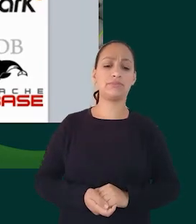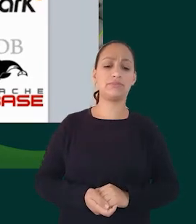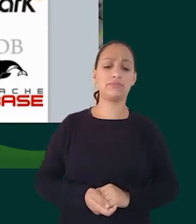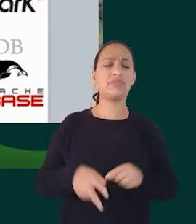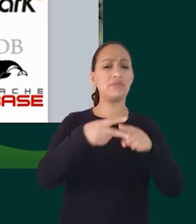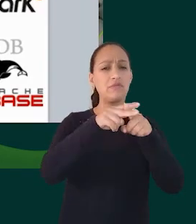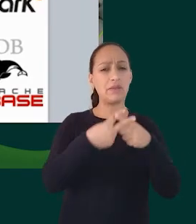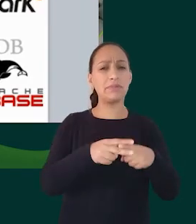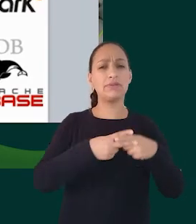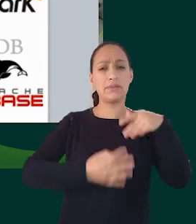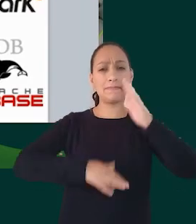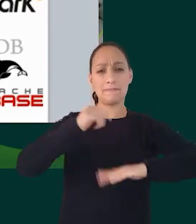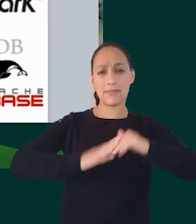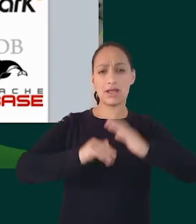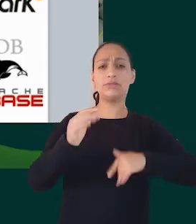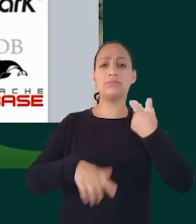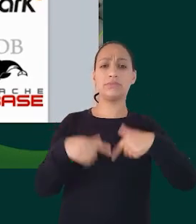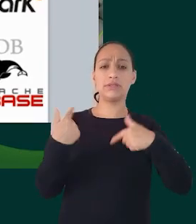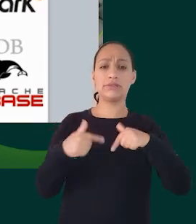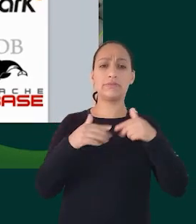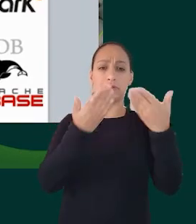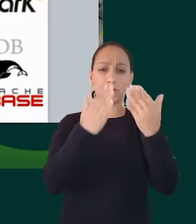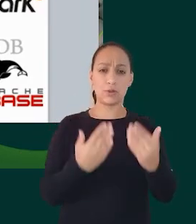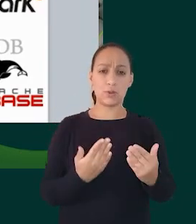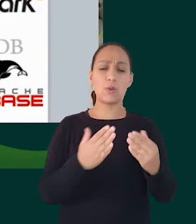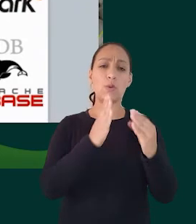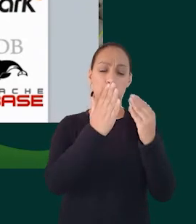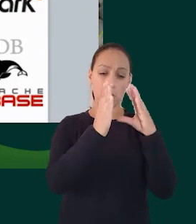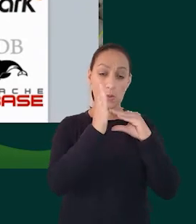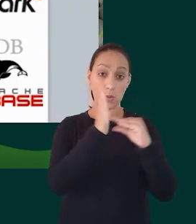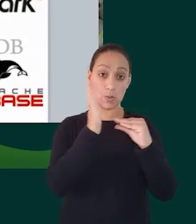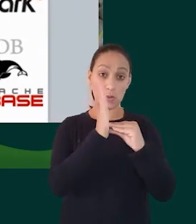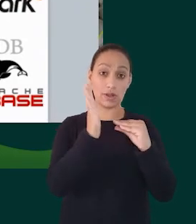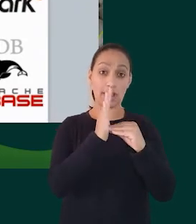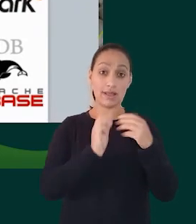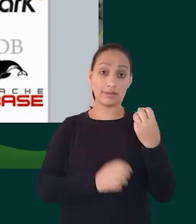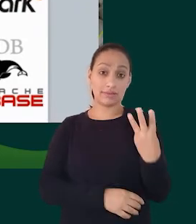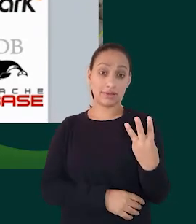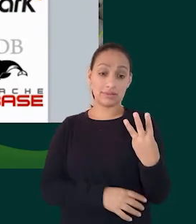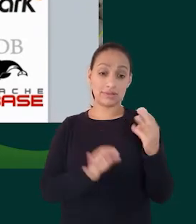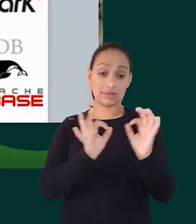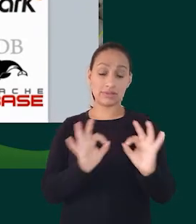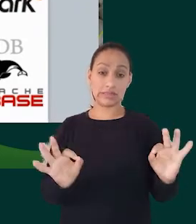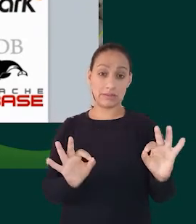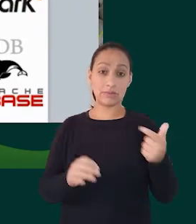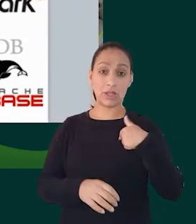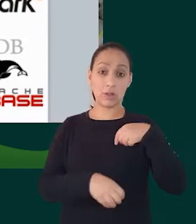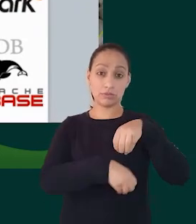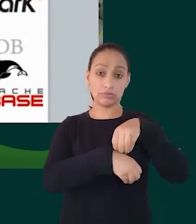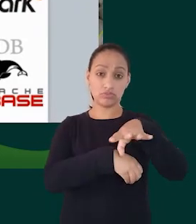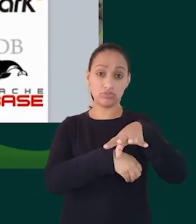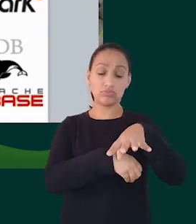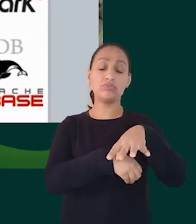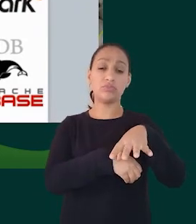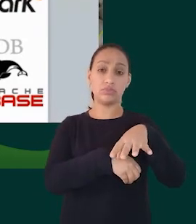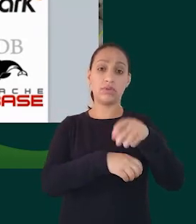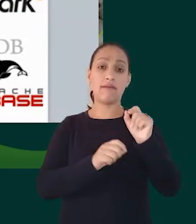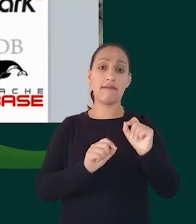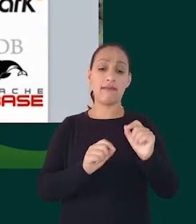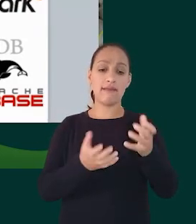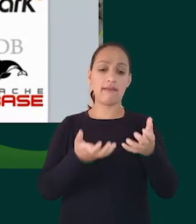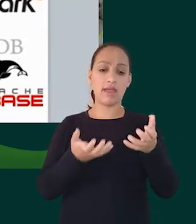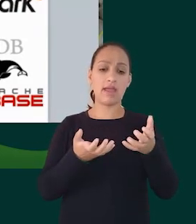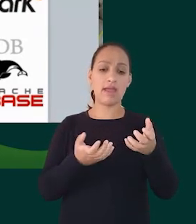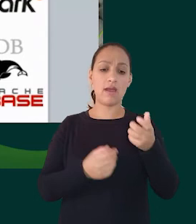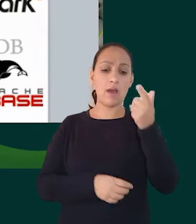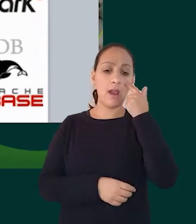ferramentas bem práticas para trabalhar com machine learning. Essas três aqui, elas são mais simples. Eu recomendo, quem quiser dar uma olhada, no Orange, que é